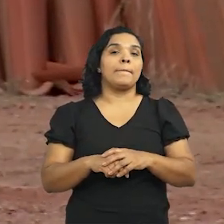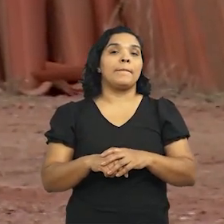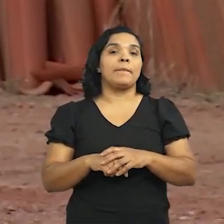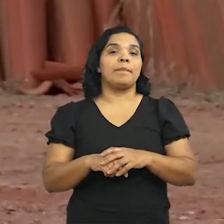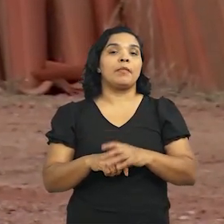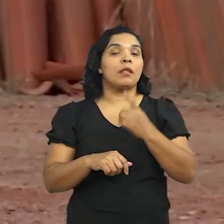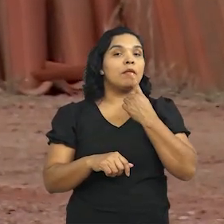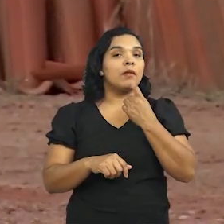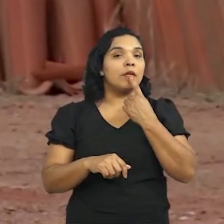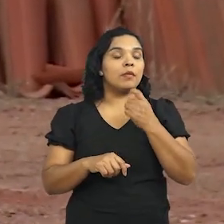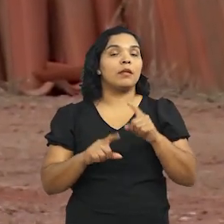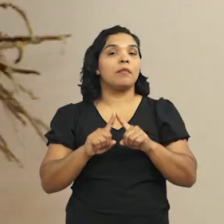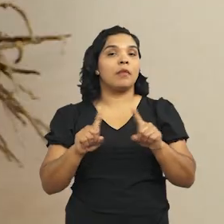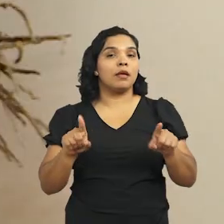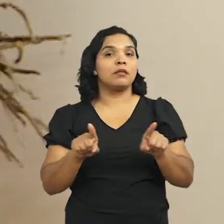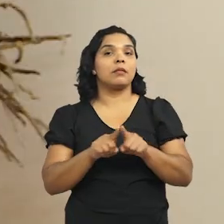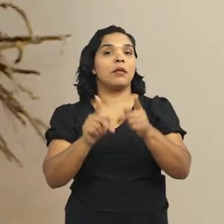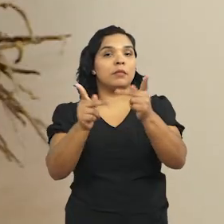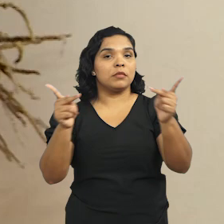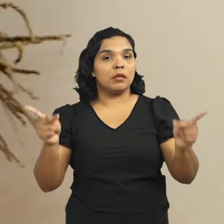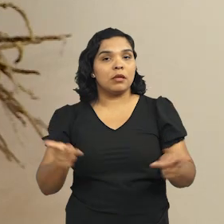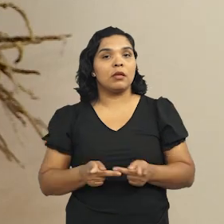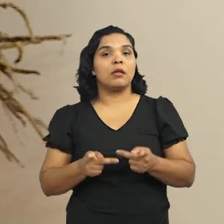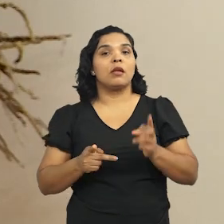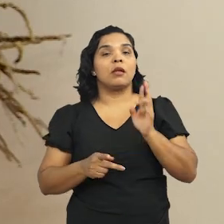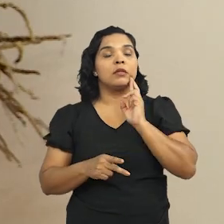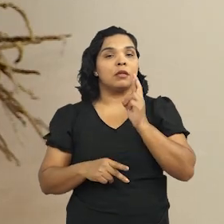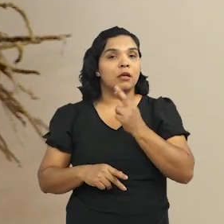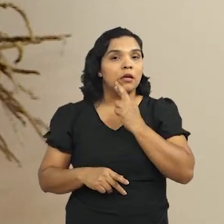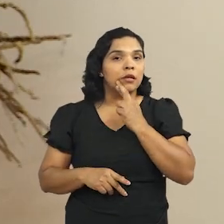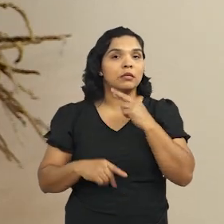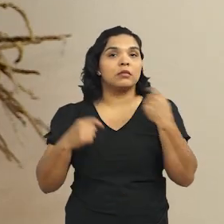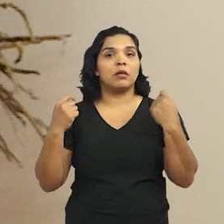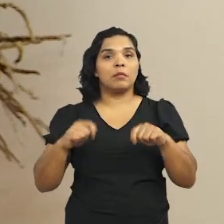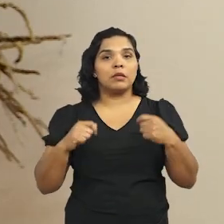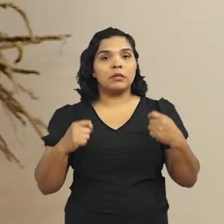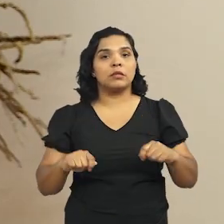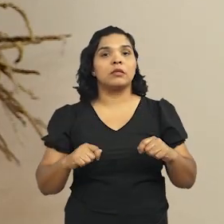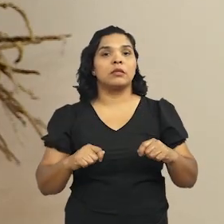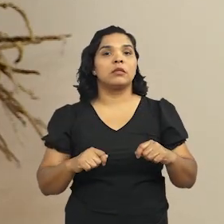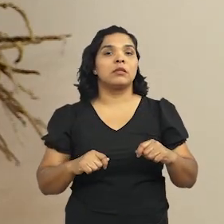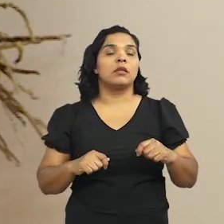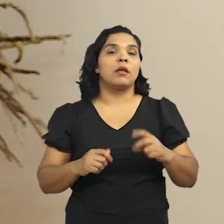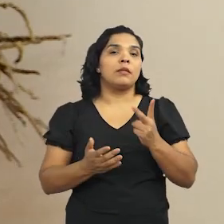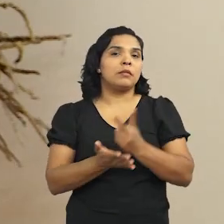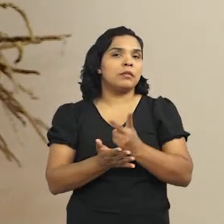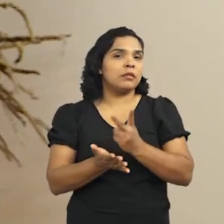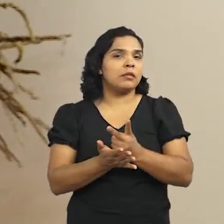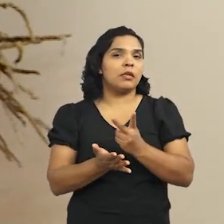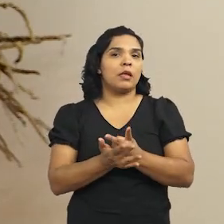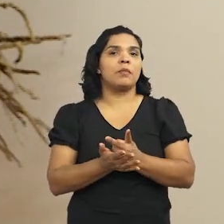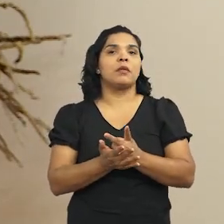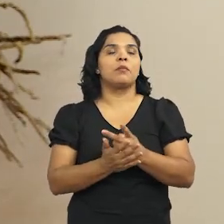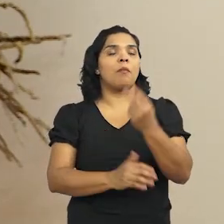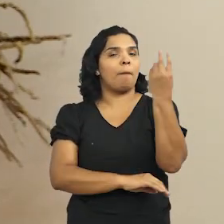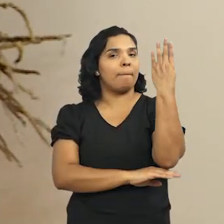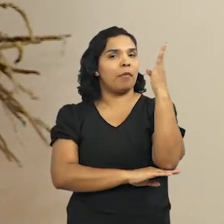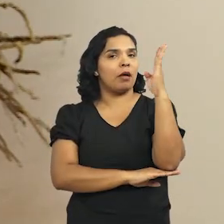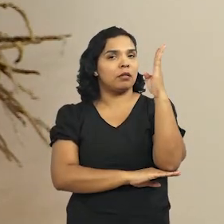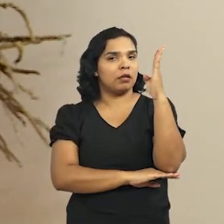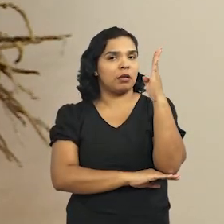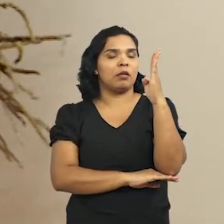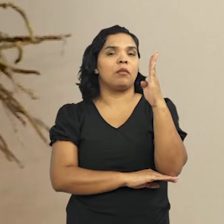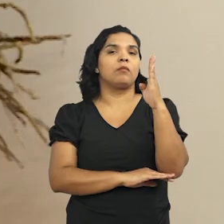também padaria, pizzarias. Então, as diferentes regiões do estado, elas demandam mais ou menos, mas sempre